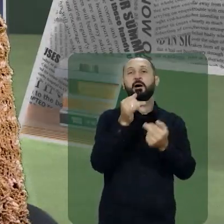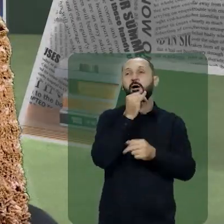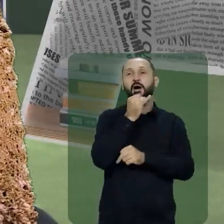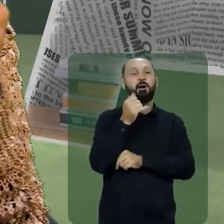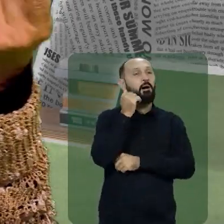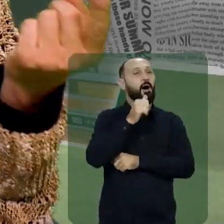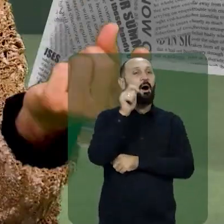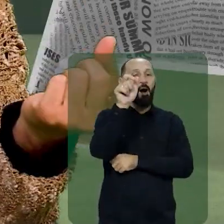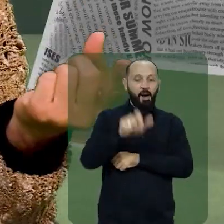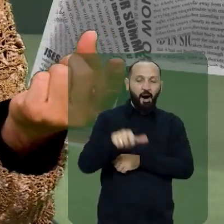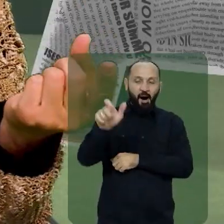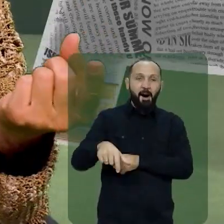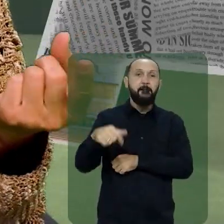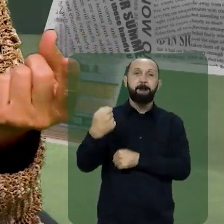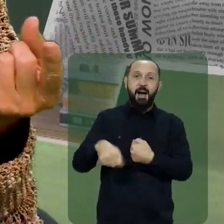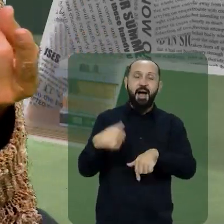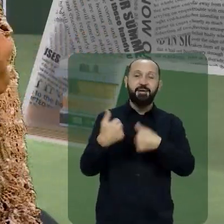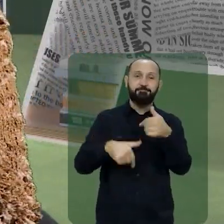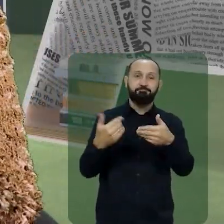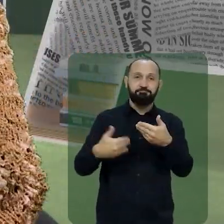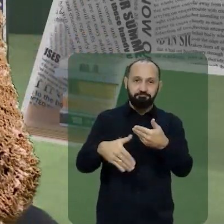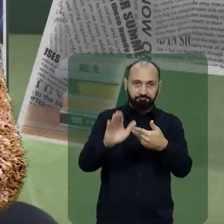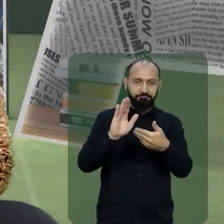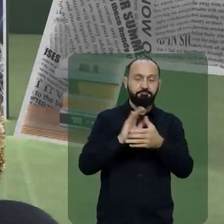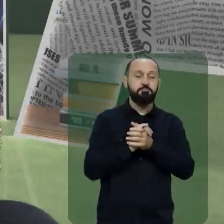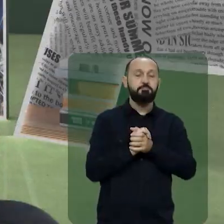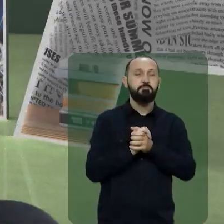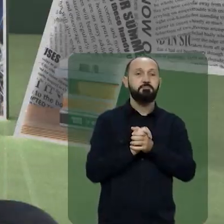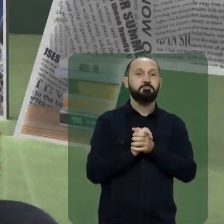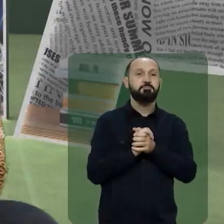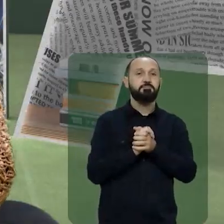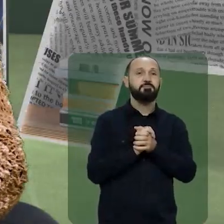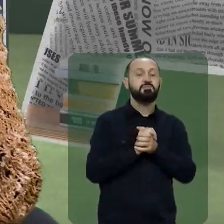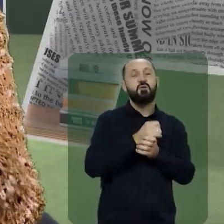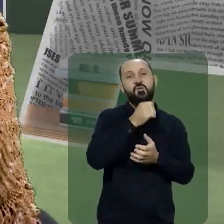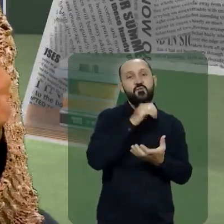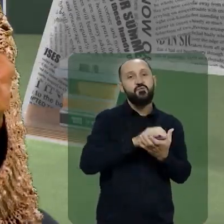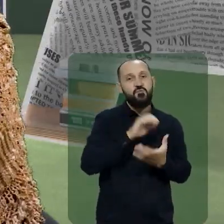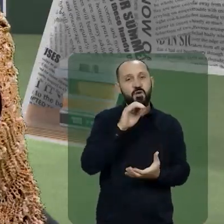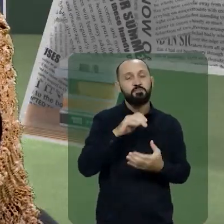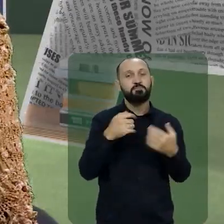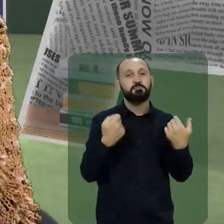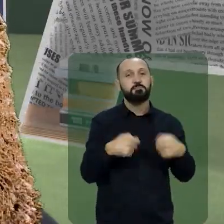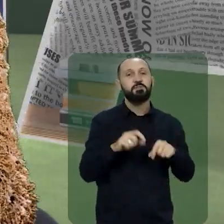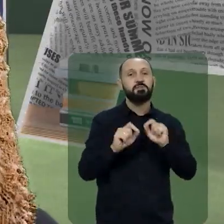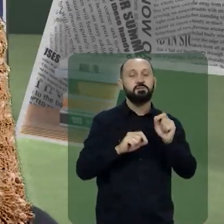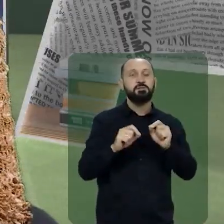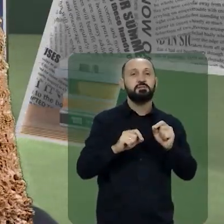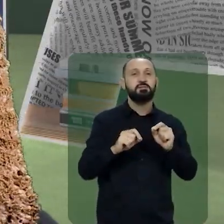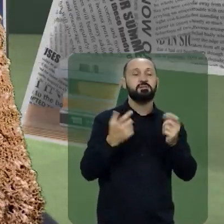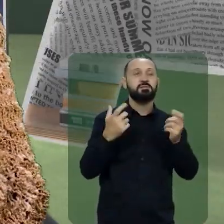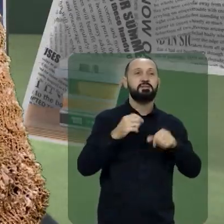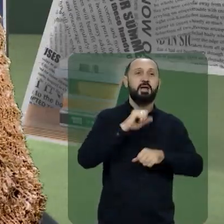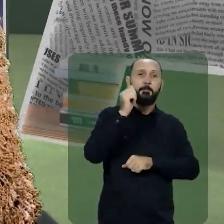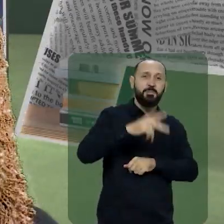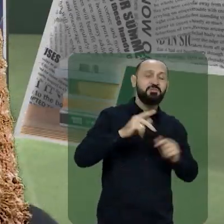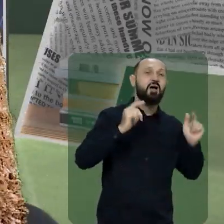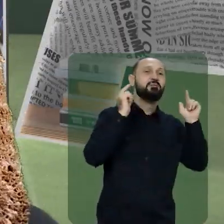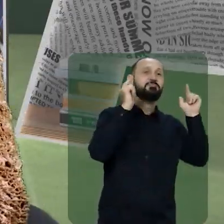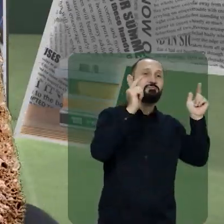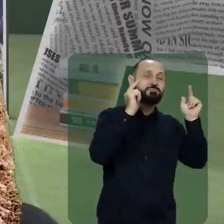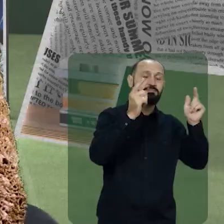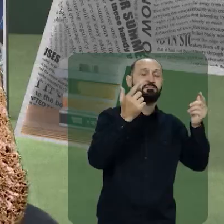mulher precisa trabalhar, né? E a avó precisa curtir a sua aposentadoria